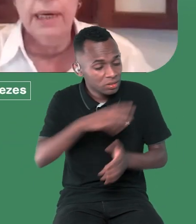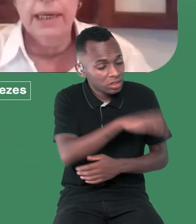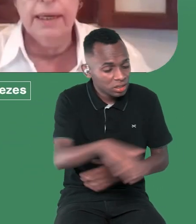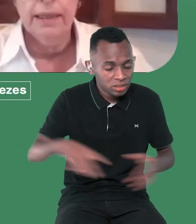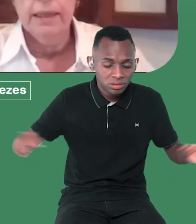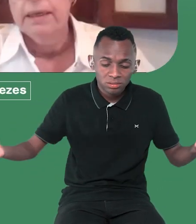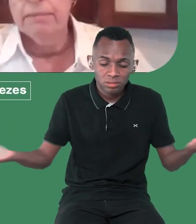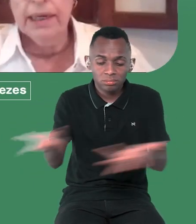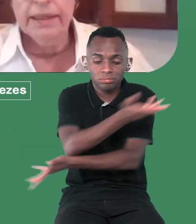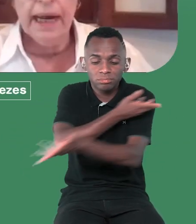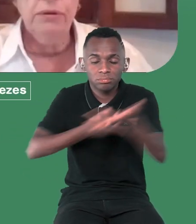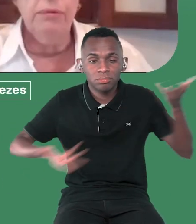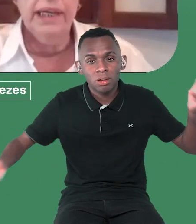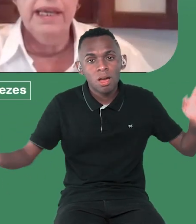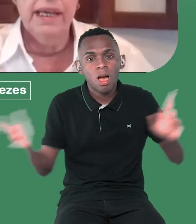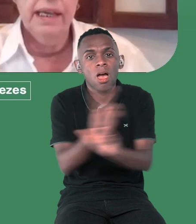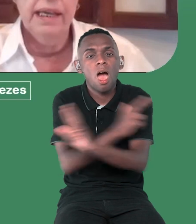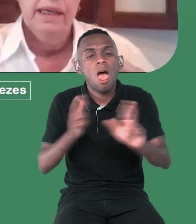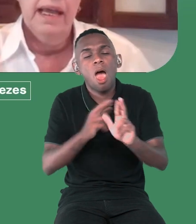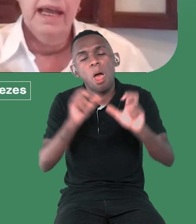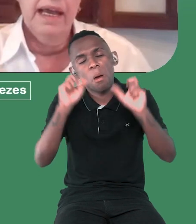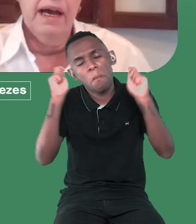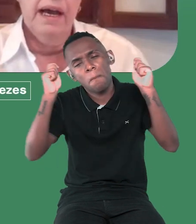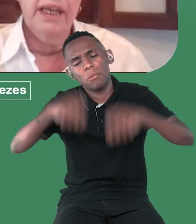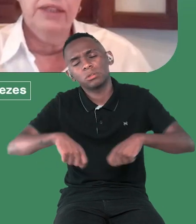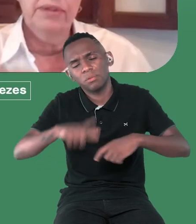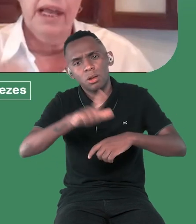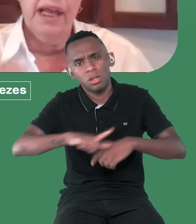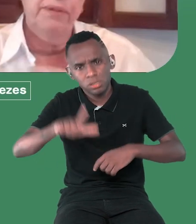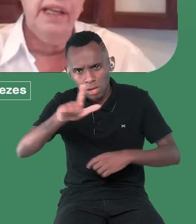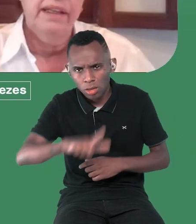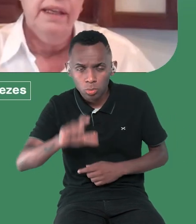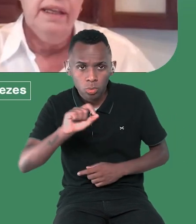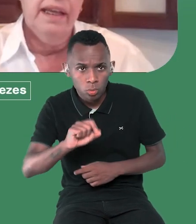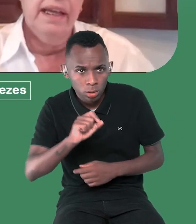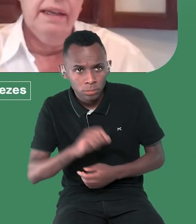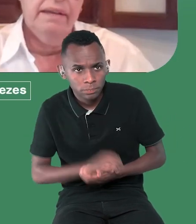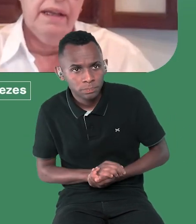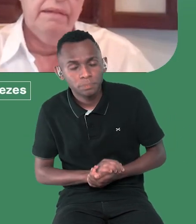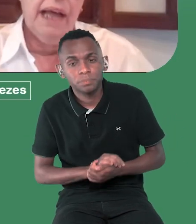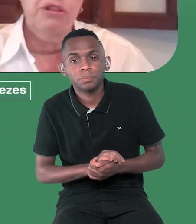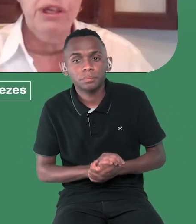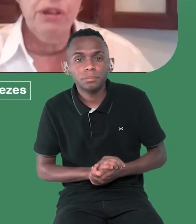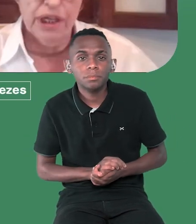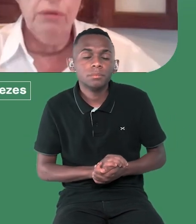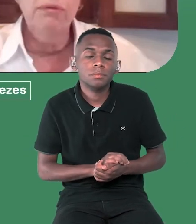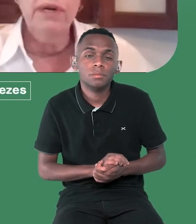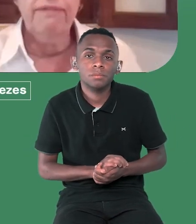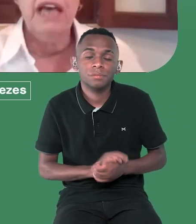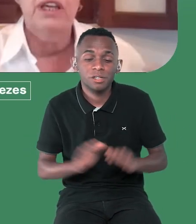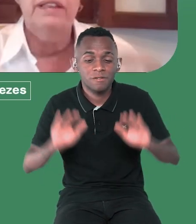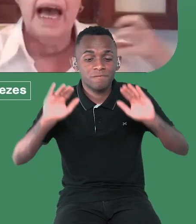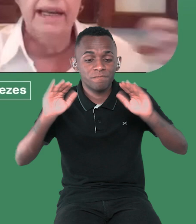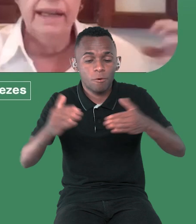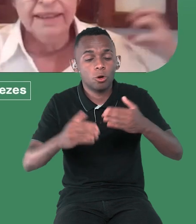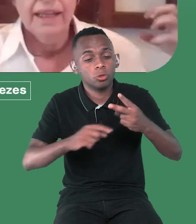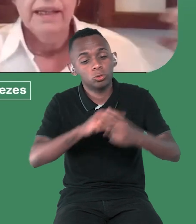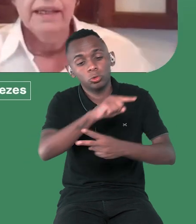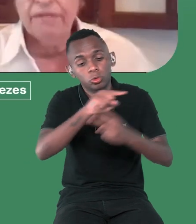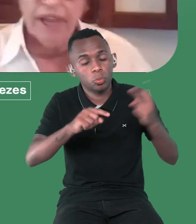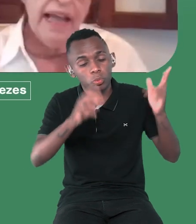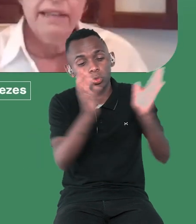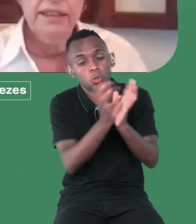fazer uma literatura que, ao mesmo tempo, né, atinge duas faixas